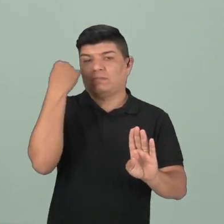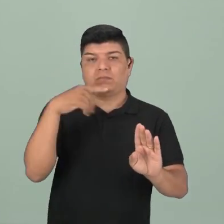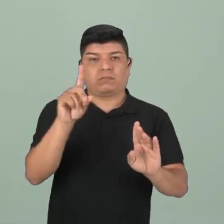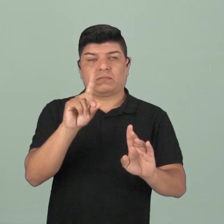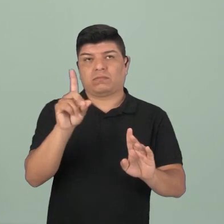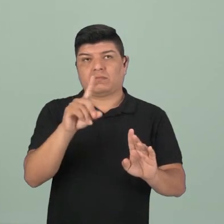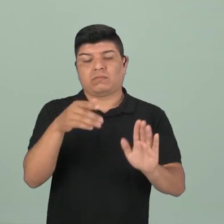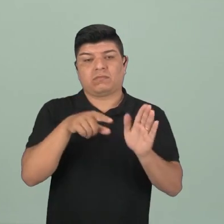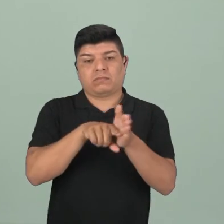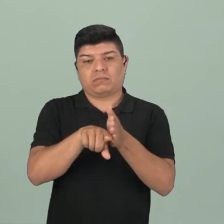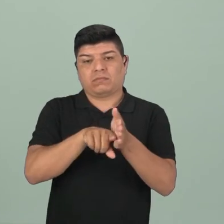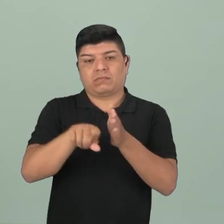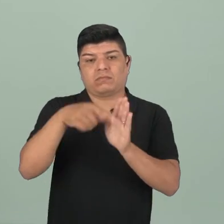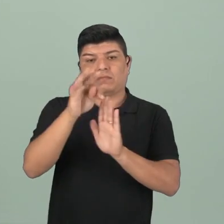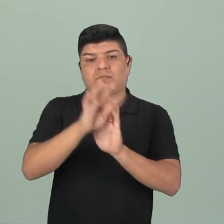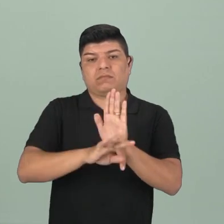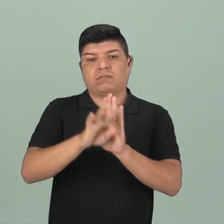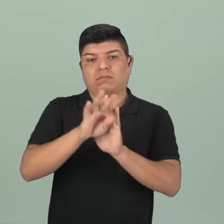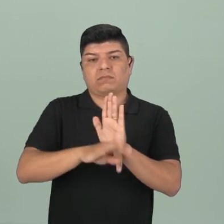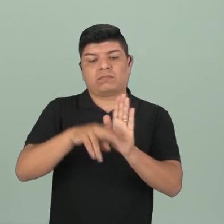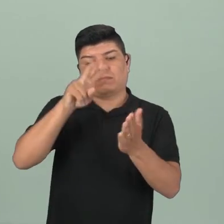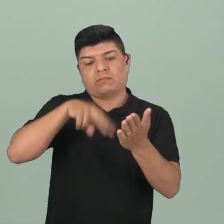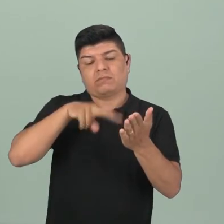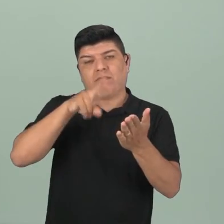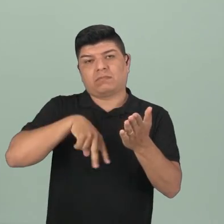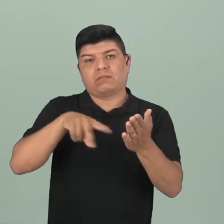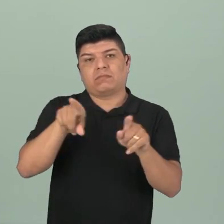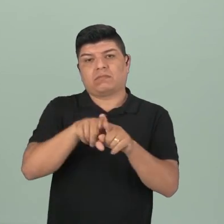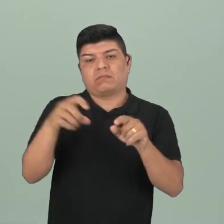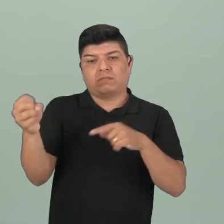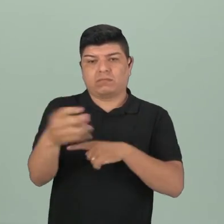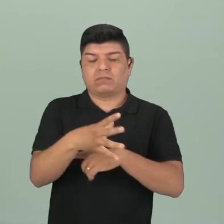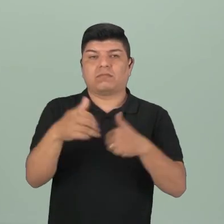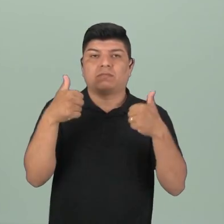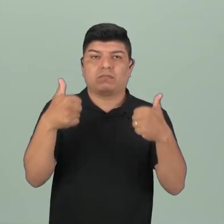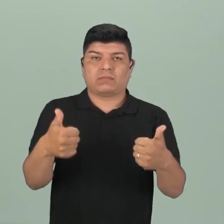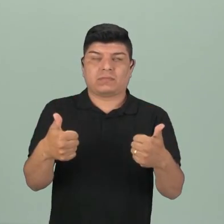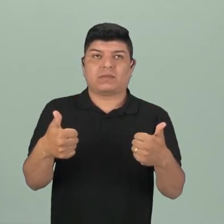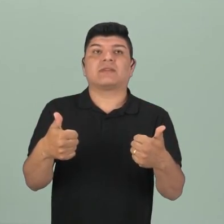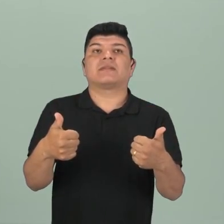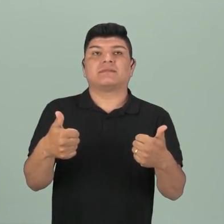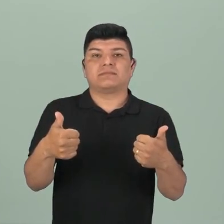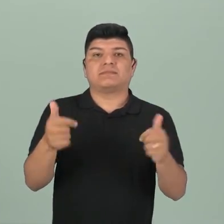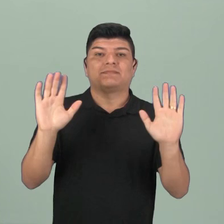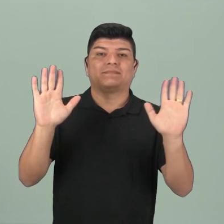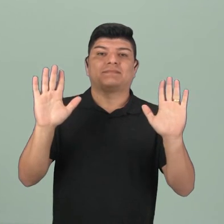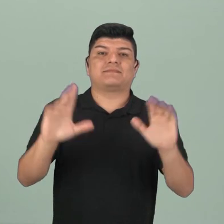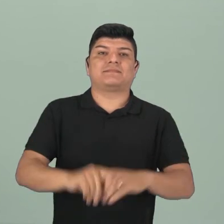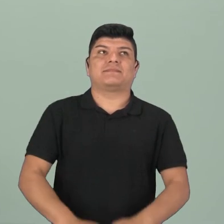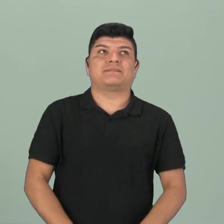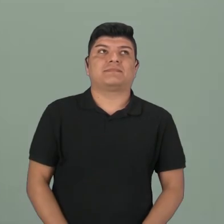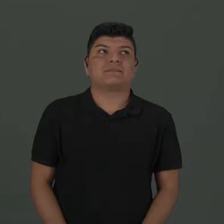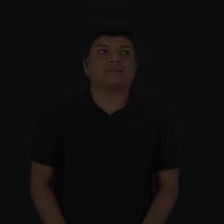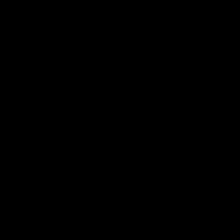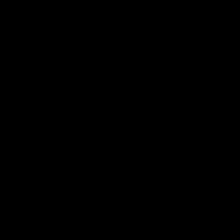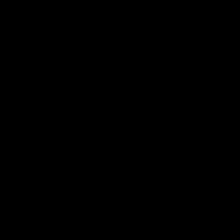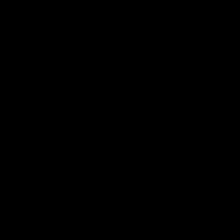também de pesquisar outros tipos textuais e de ler bastante também, né? Manter atualizado. É isso aí, galerinha. Adiós!